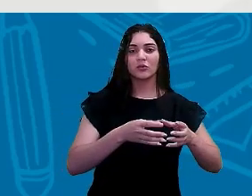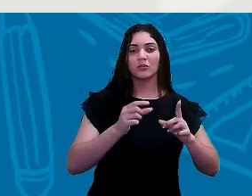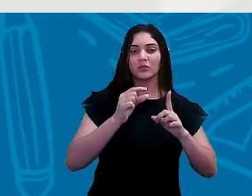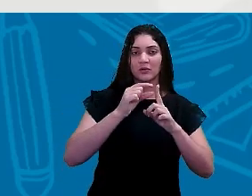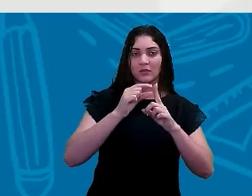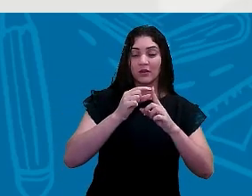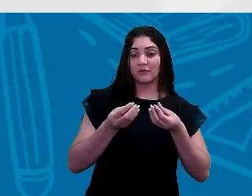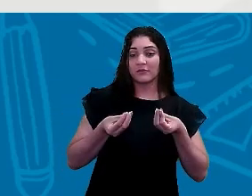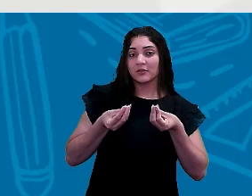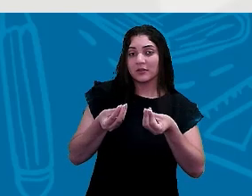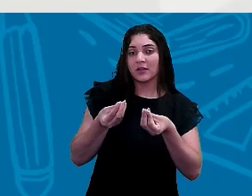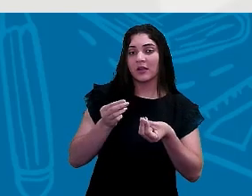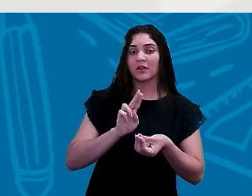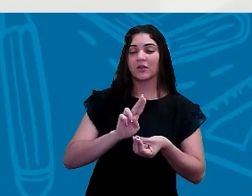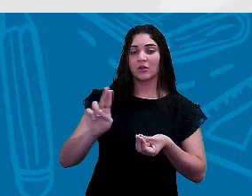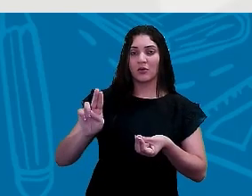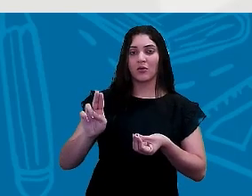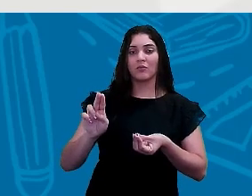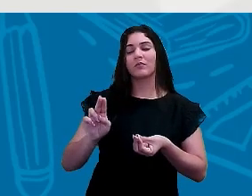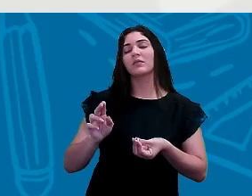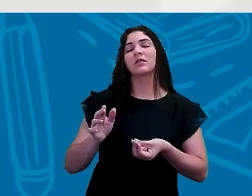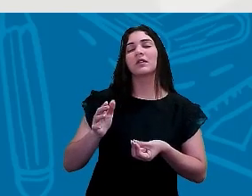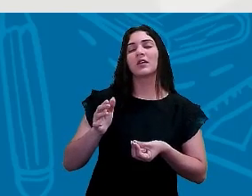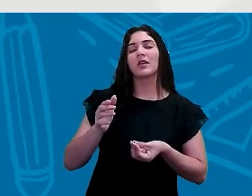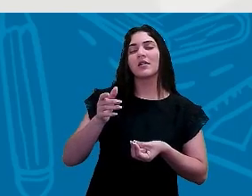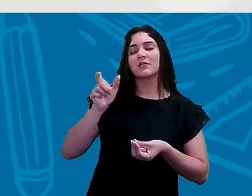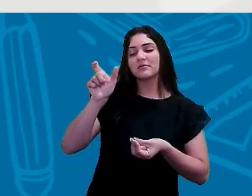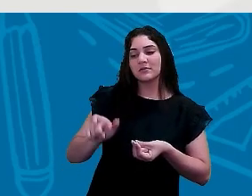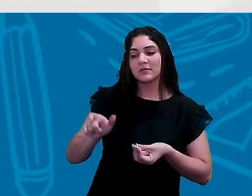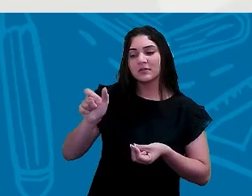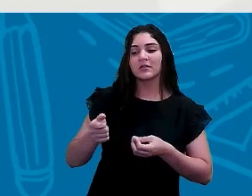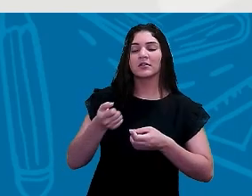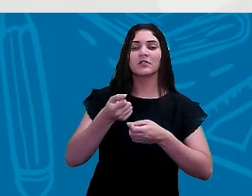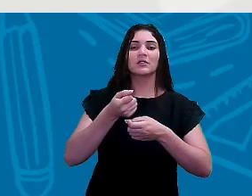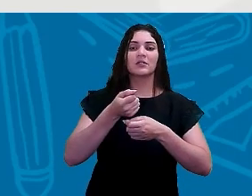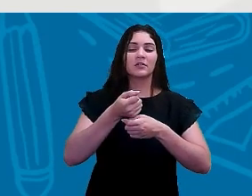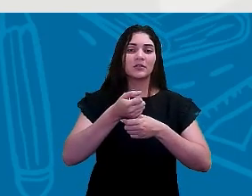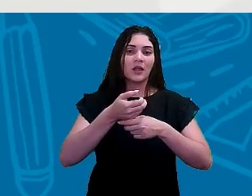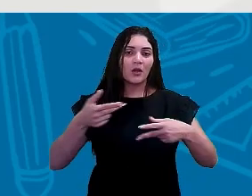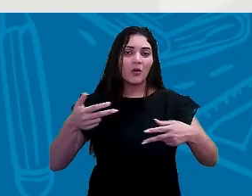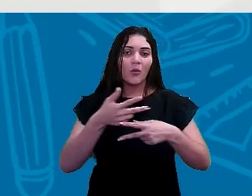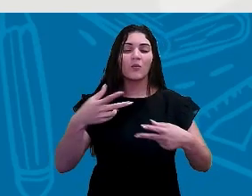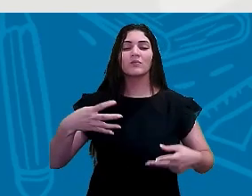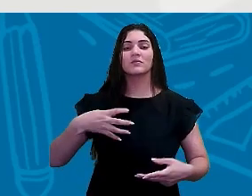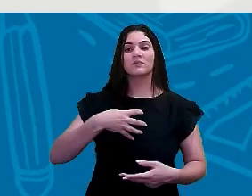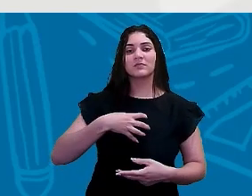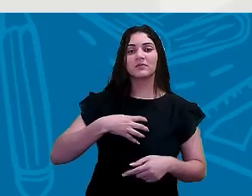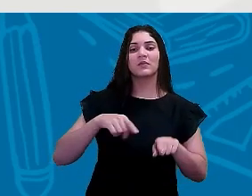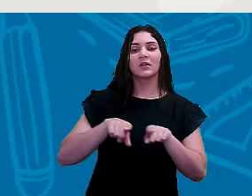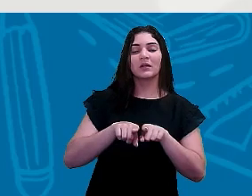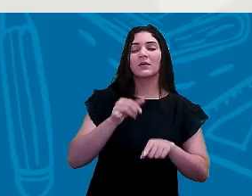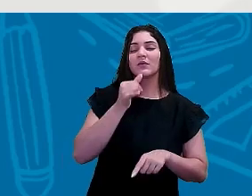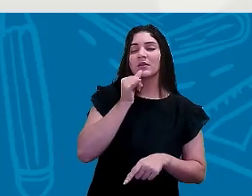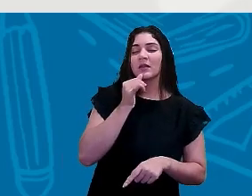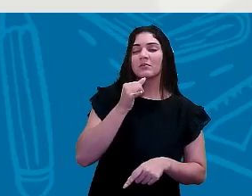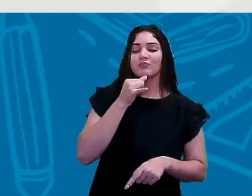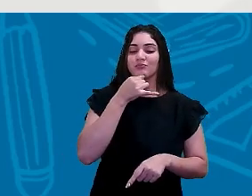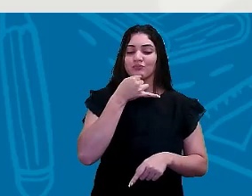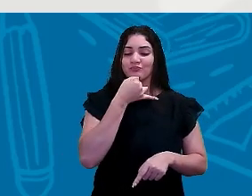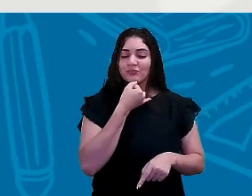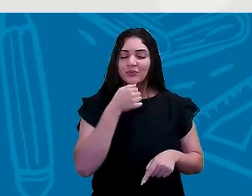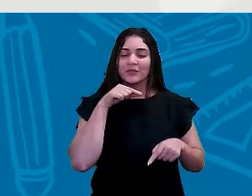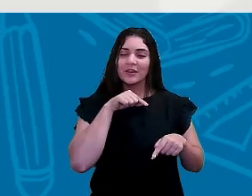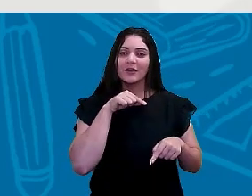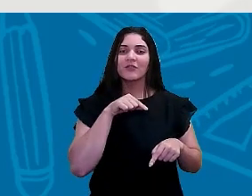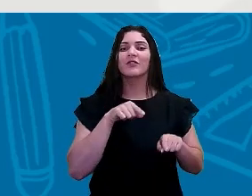dá nome a seres, a coisas, a sentimentos também, quando a gente está triste. Então, a tristeza é